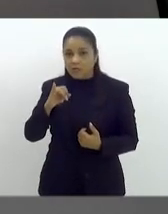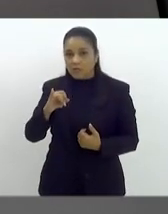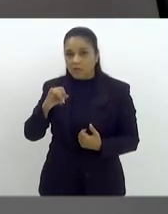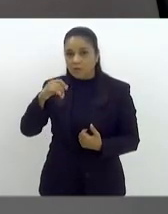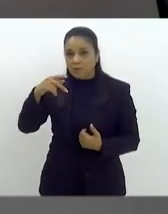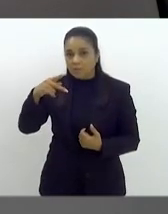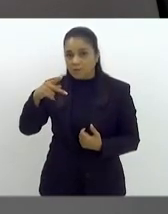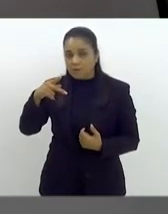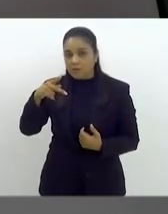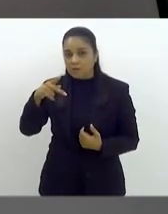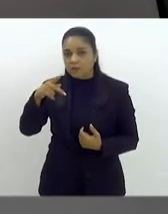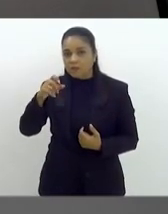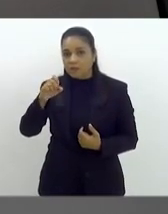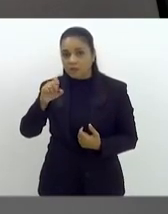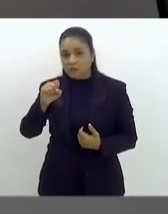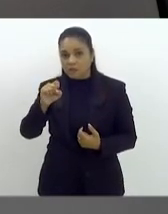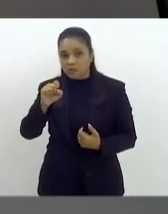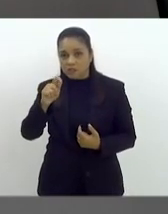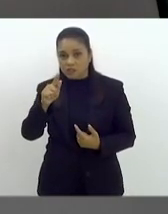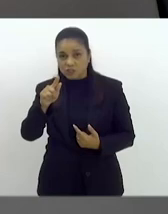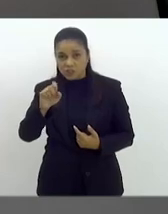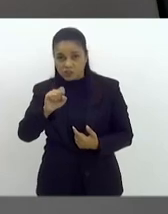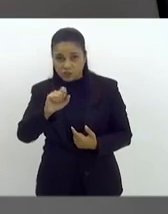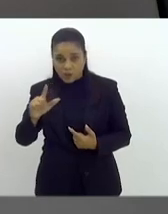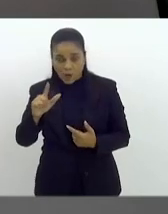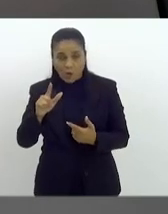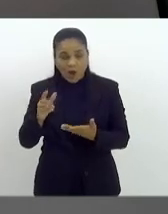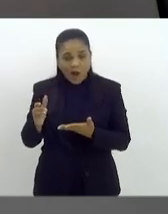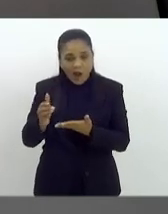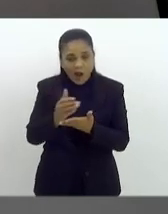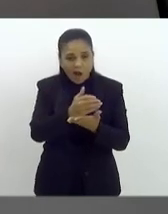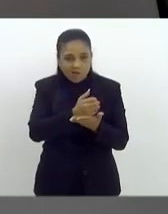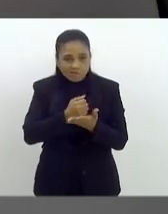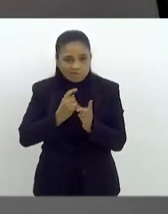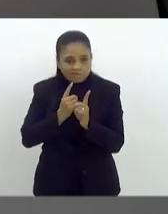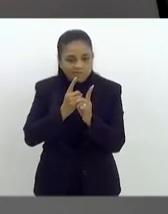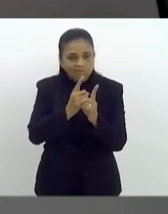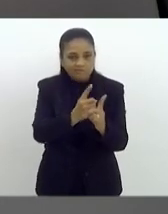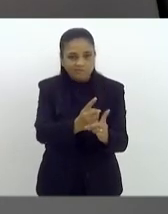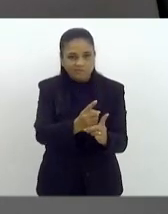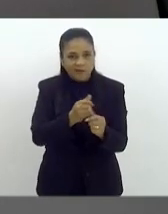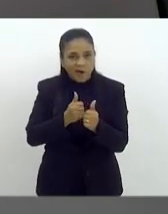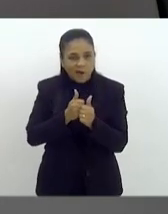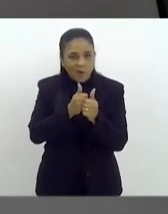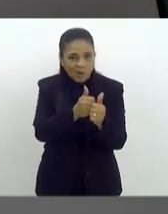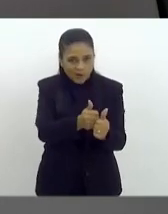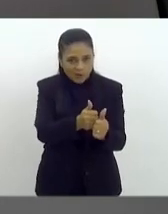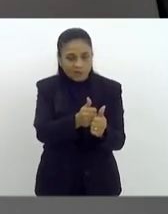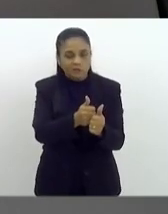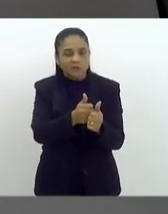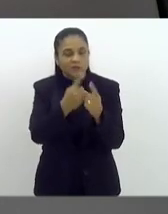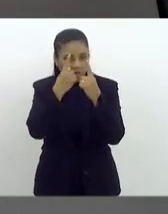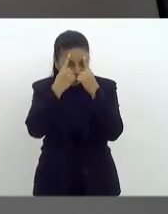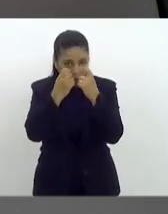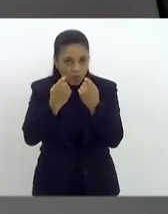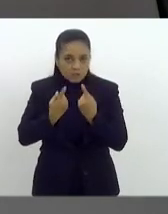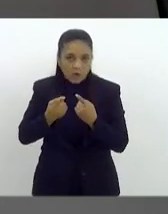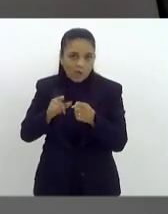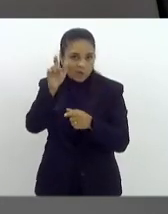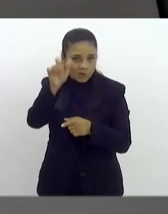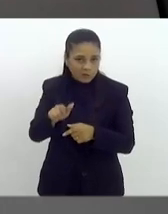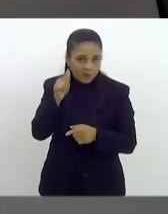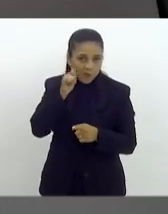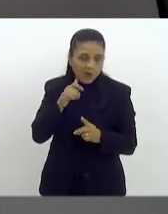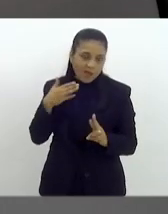que é para acompanhamento é dos registros né dos dados da violência não só contra mulher no estado e também para o gel